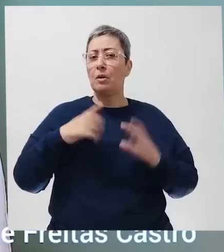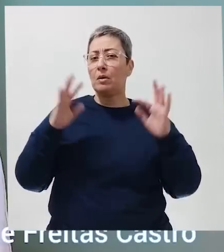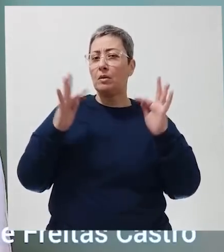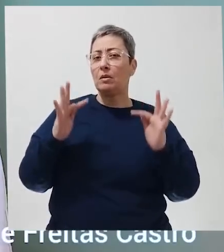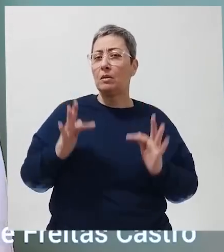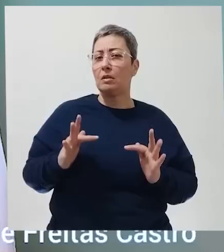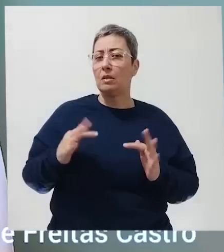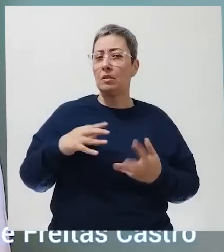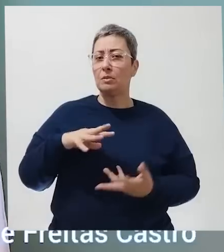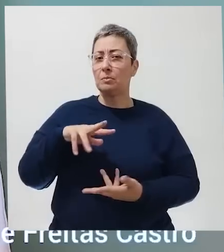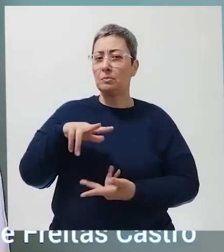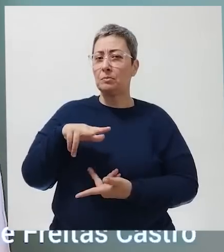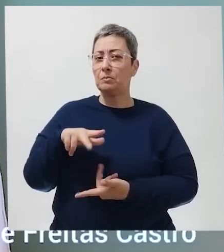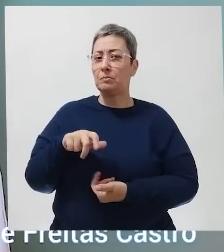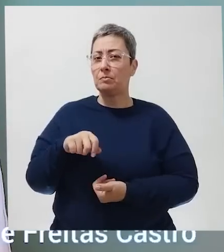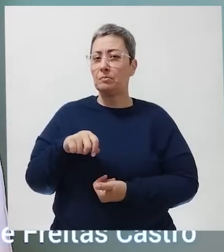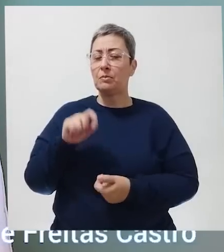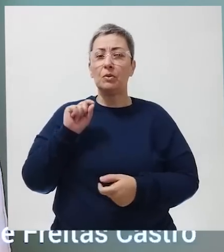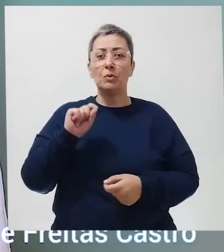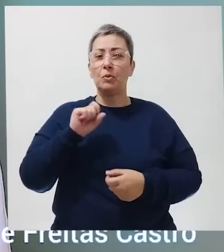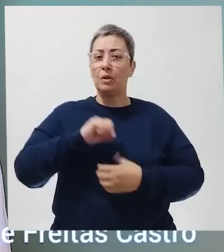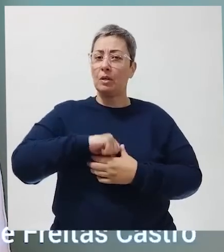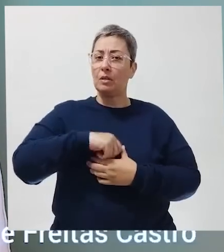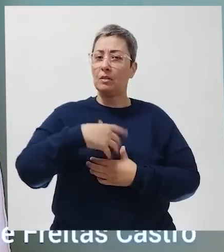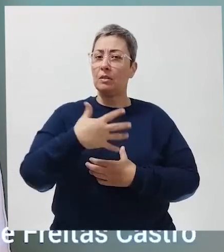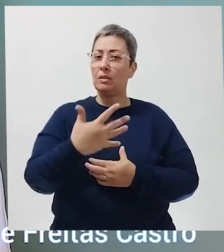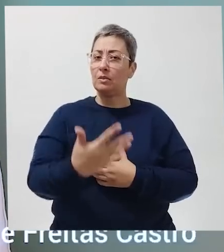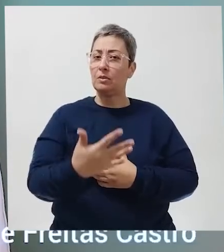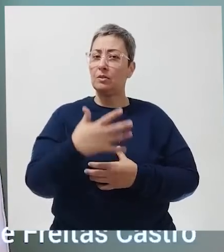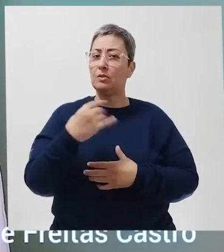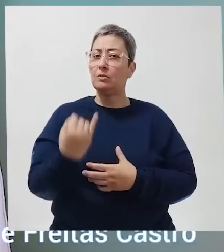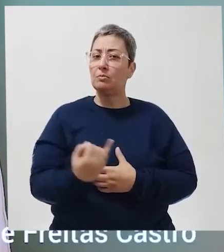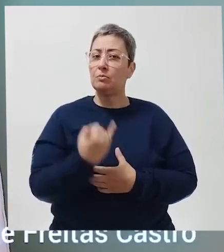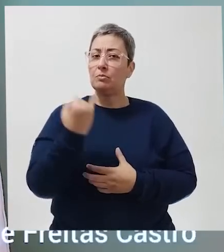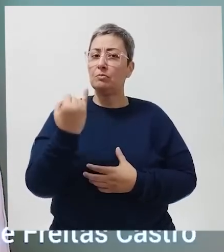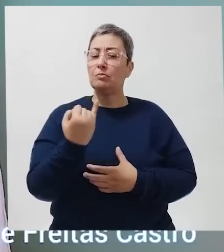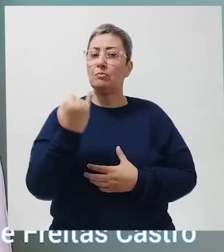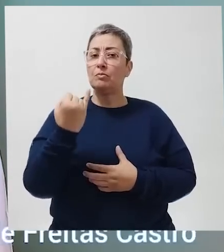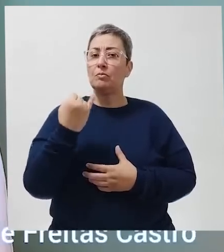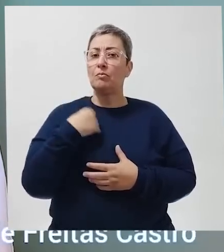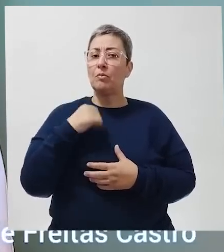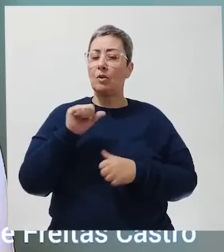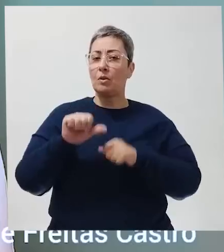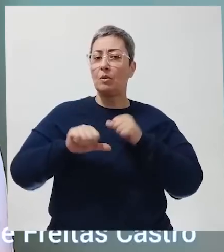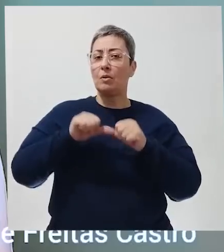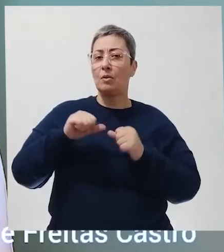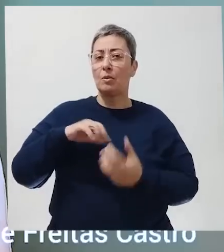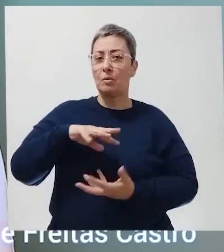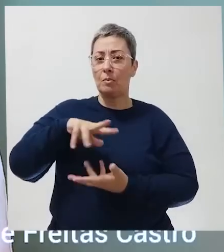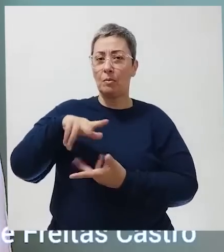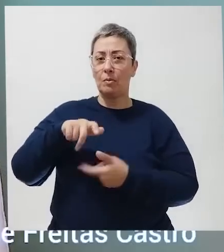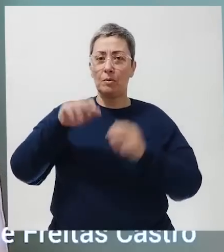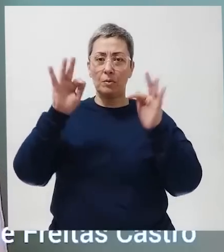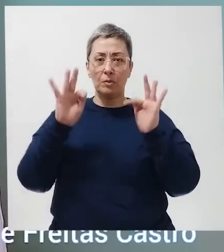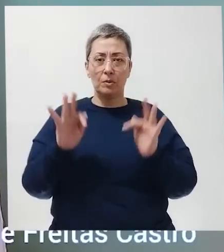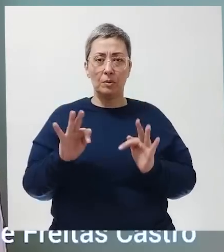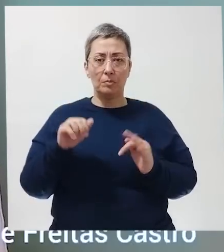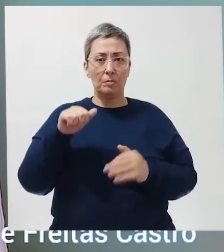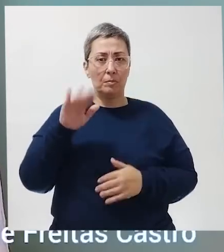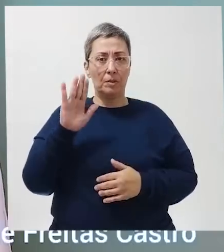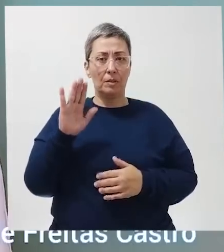mais felizes nesse mundo. Que atitude sua seria importante para tornar o mundo mais